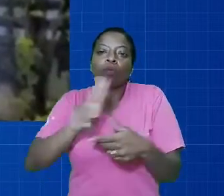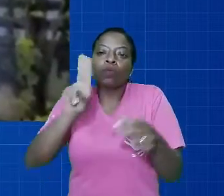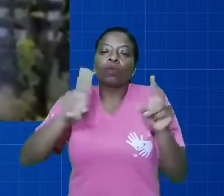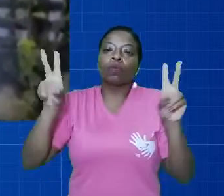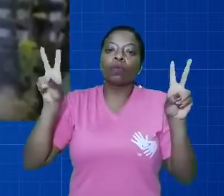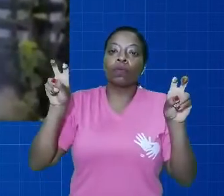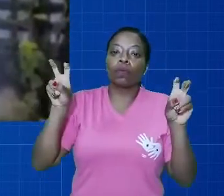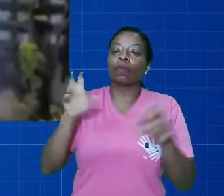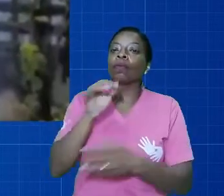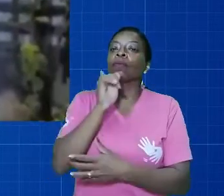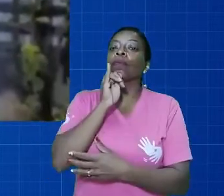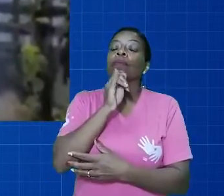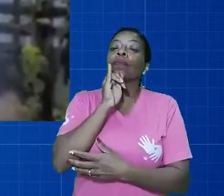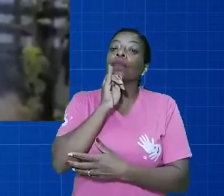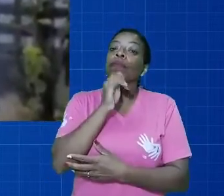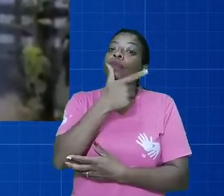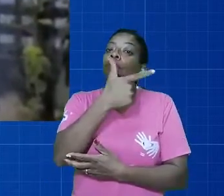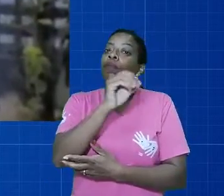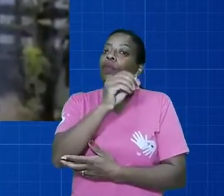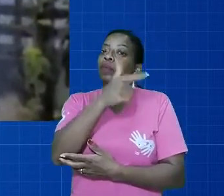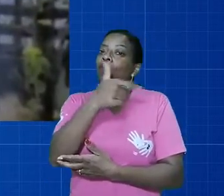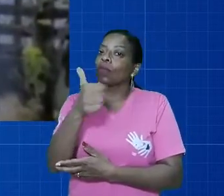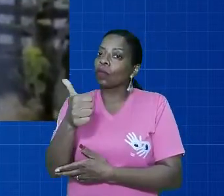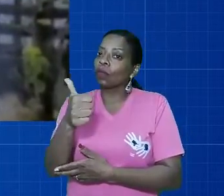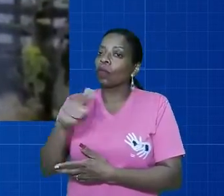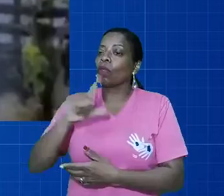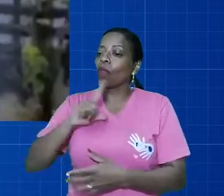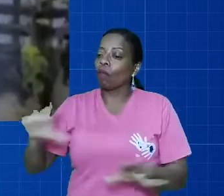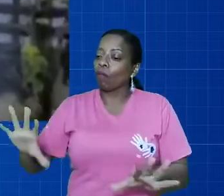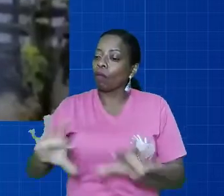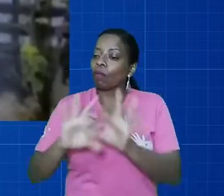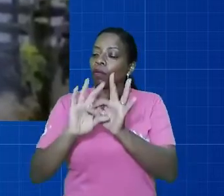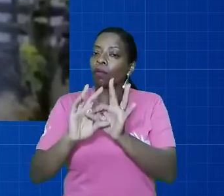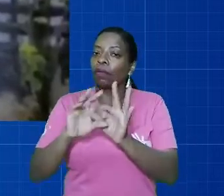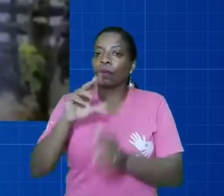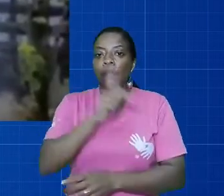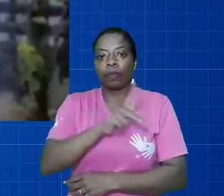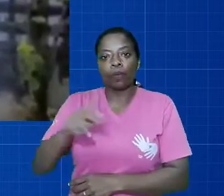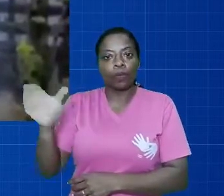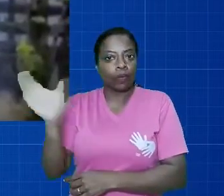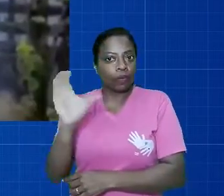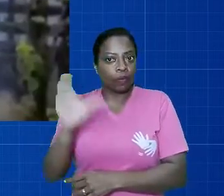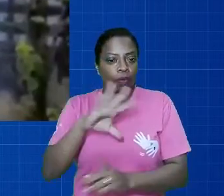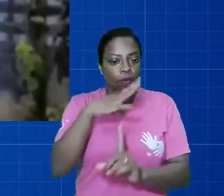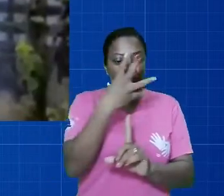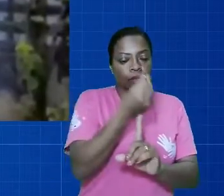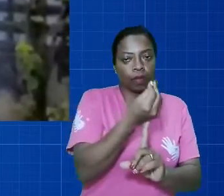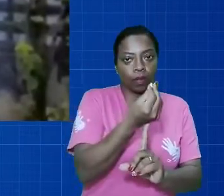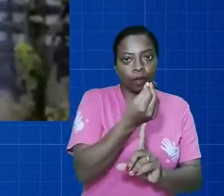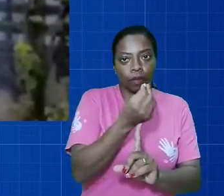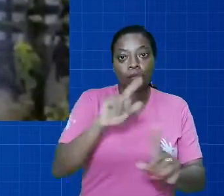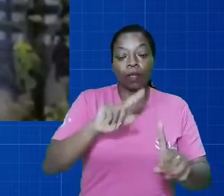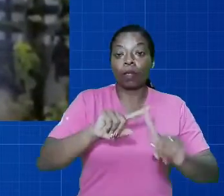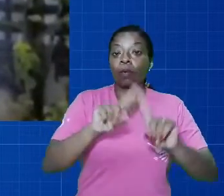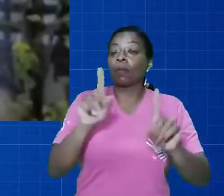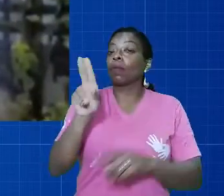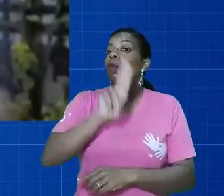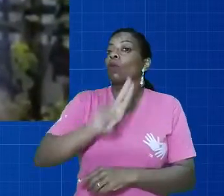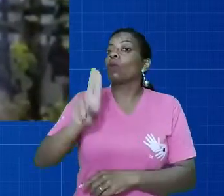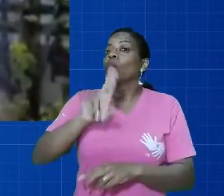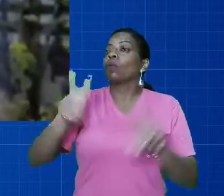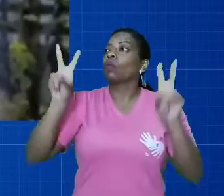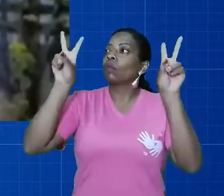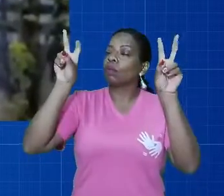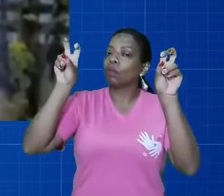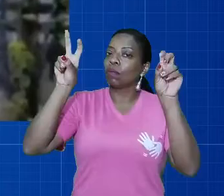2021, nós conseguimos integrar os professores de ciências e os professores de arte desses espaços através de uma formação com uma temática única, a